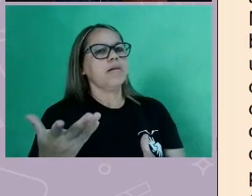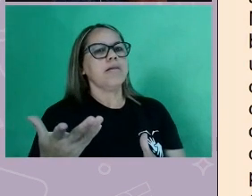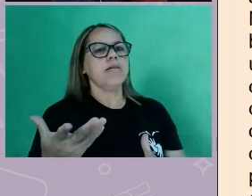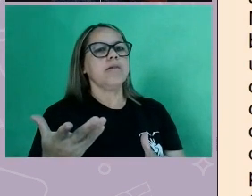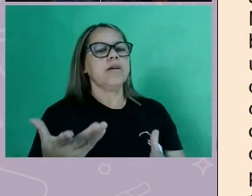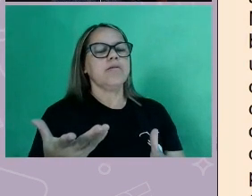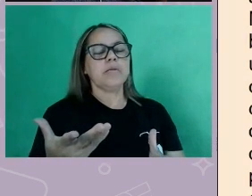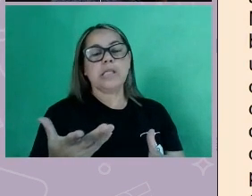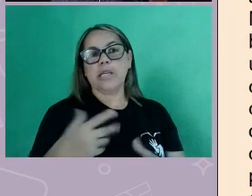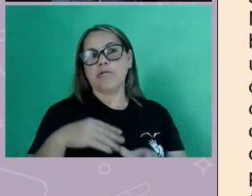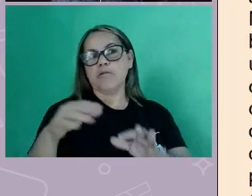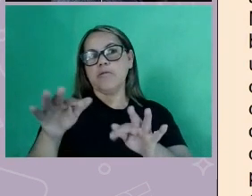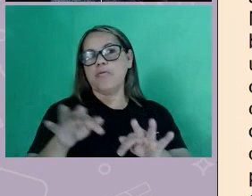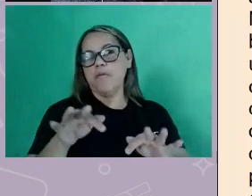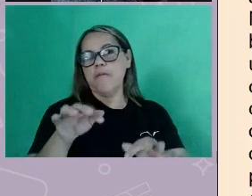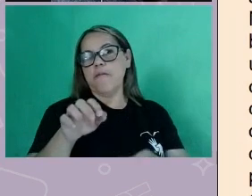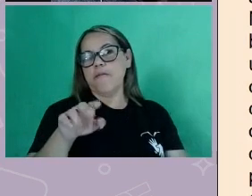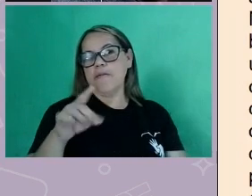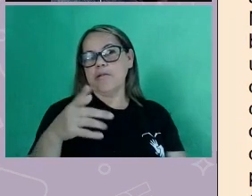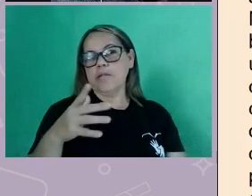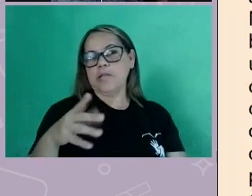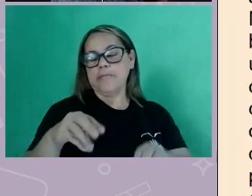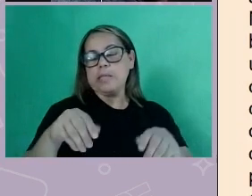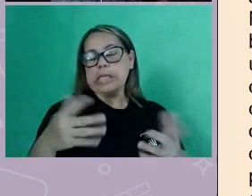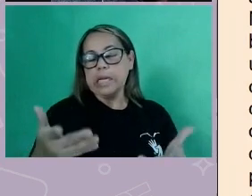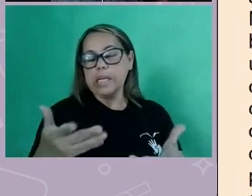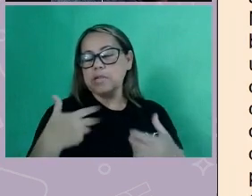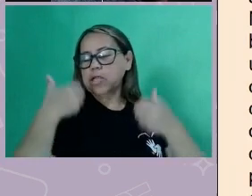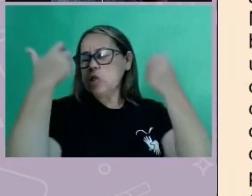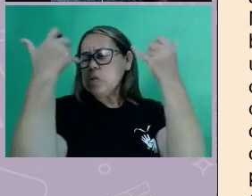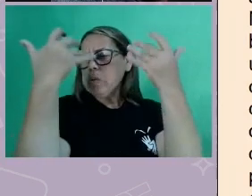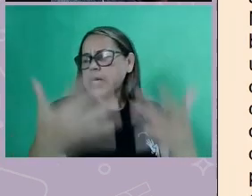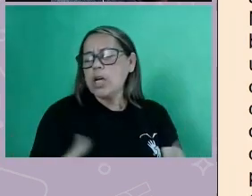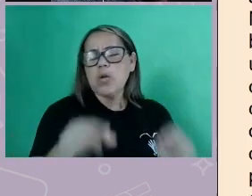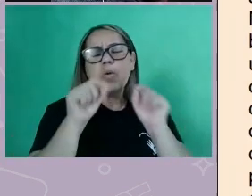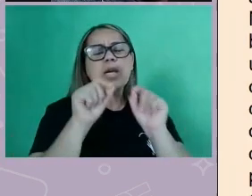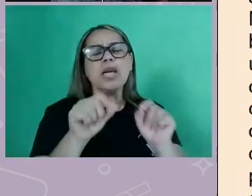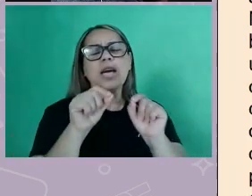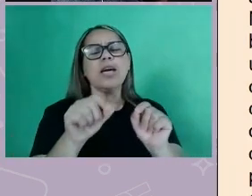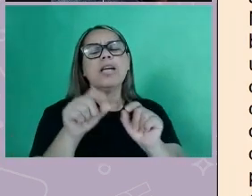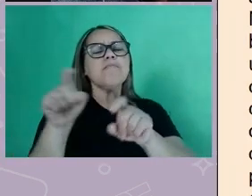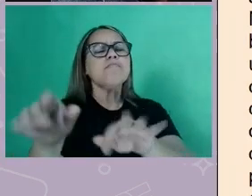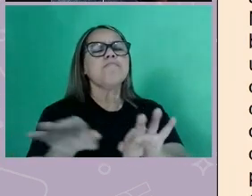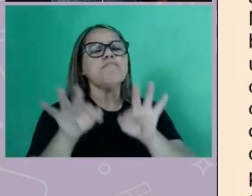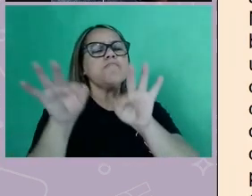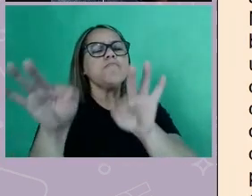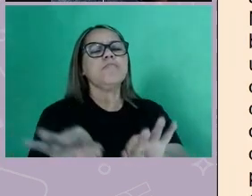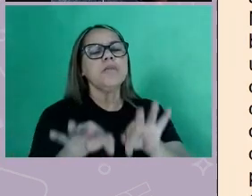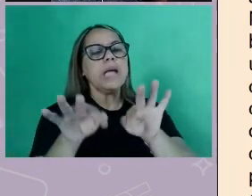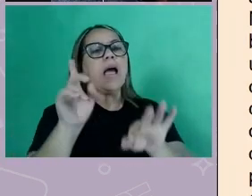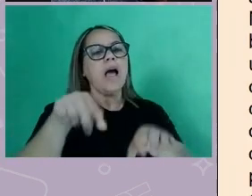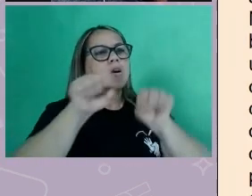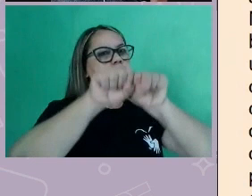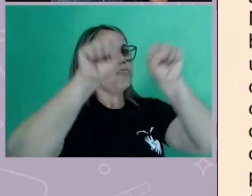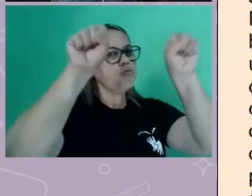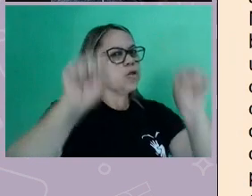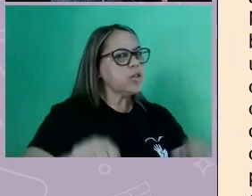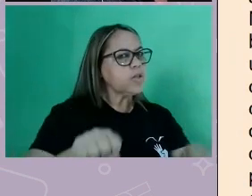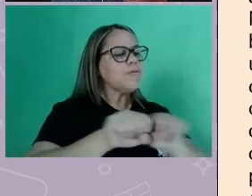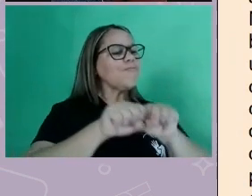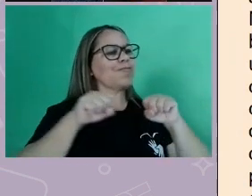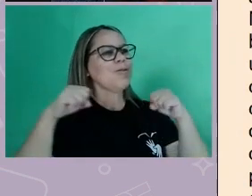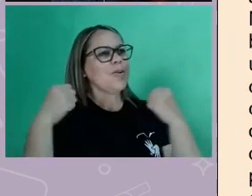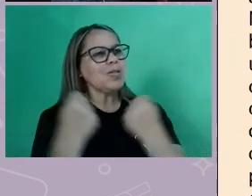definição bem sucinta do que era o feudalismo como eu falei como vocês no início era um sistema social político